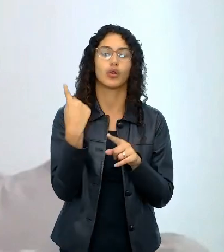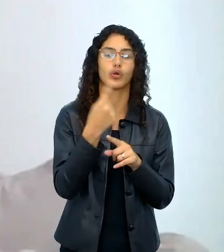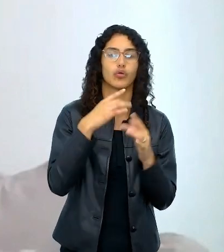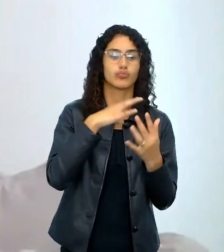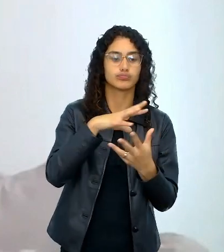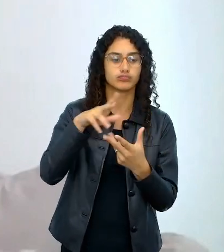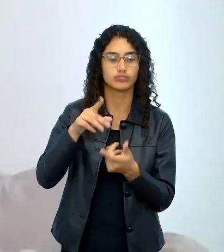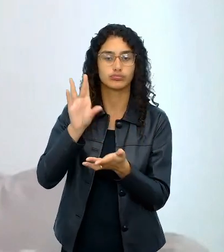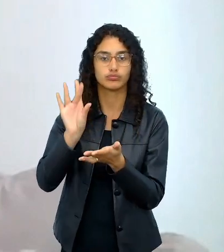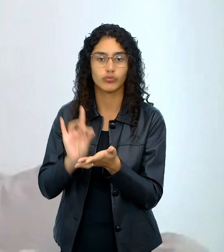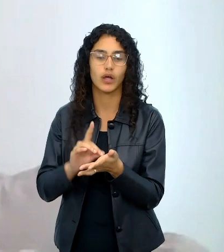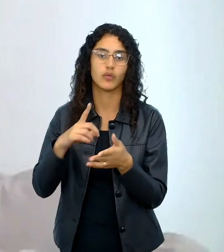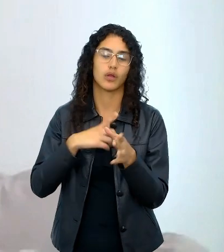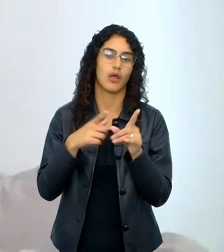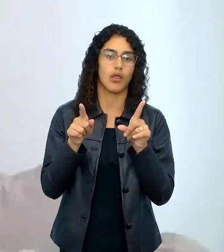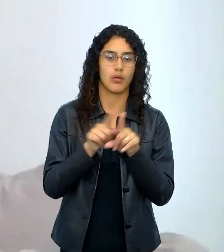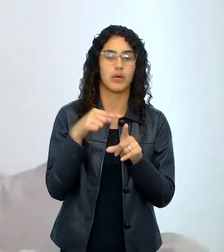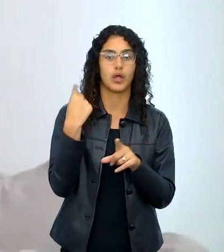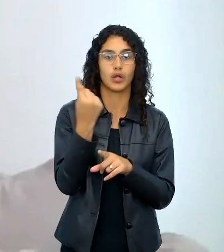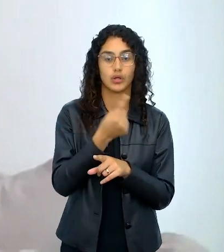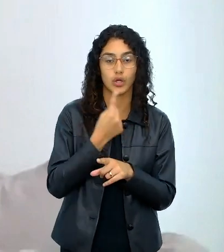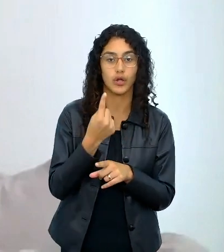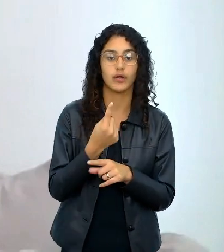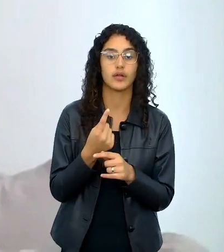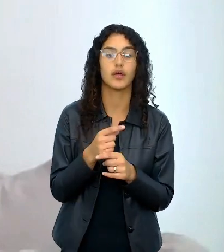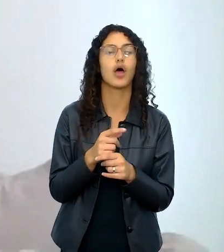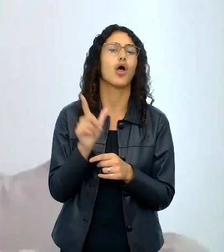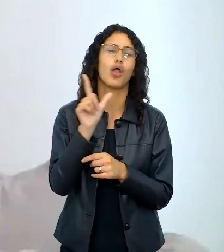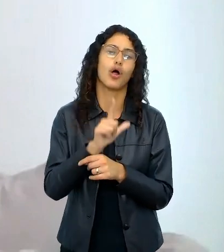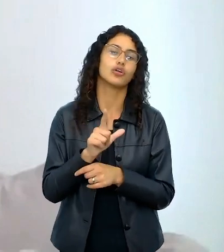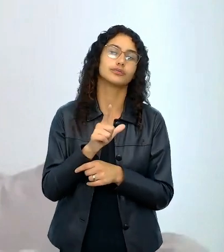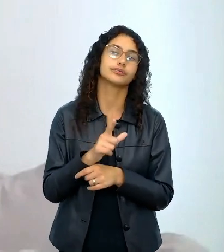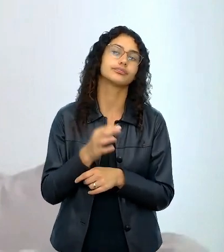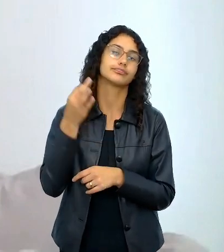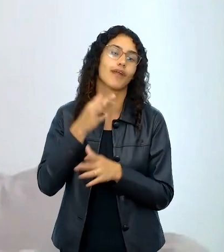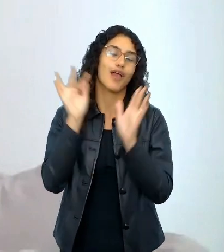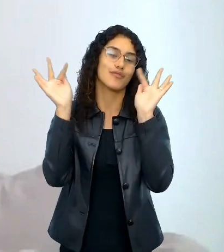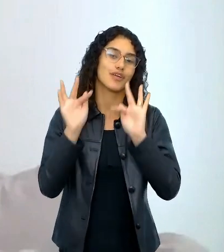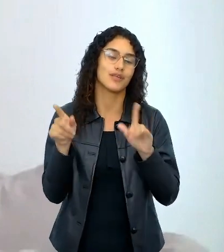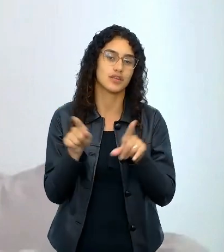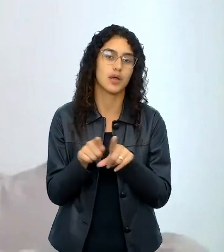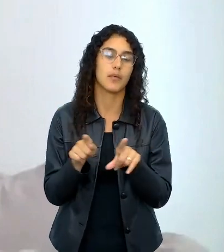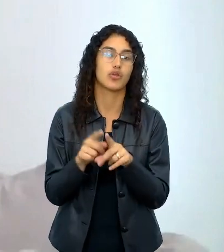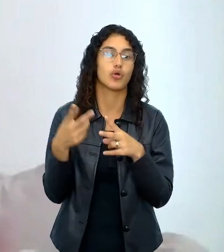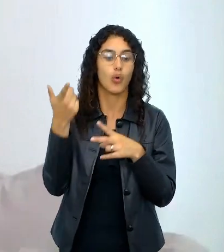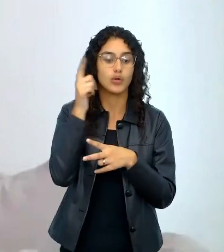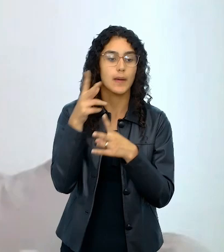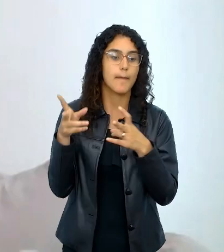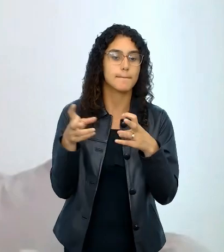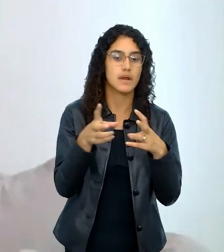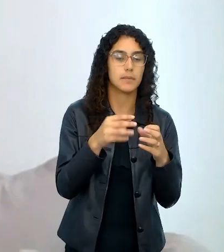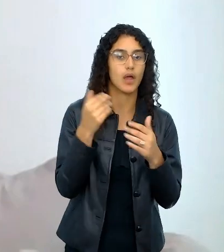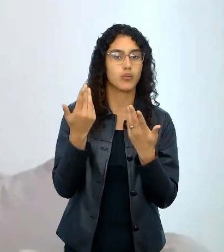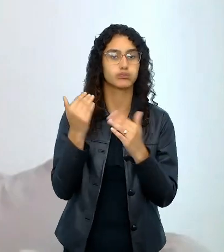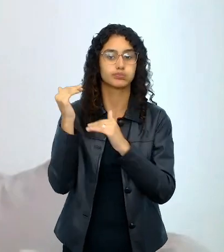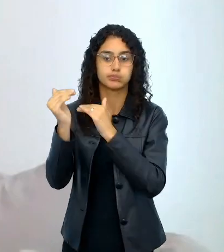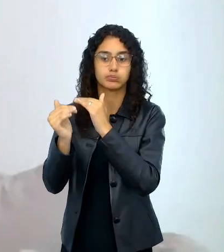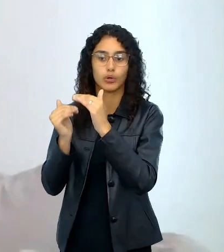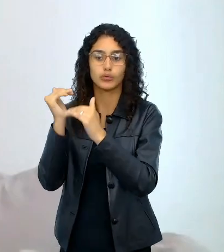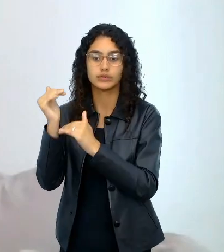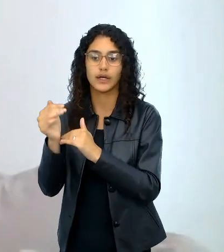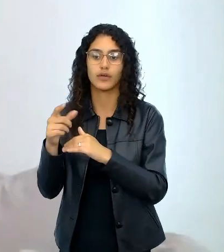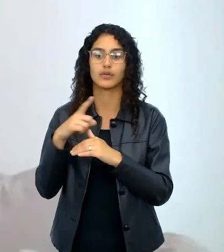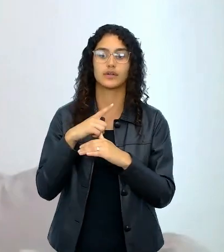mundo atual, né, a gente fica realmente satisfeito e feliz de ver que algum processo, né,